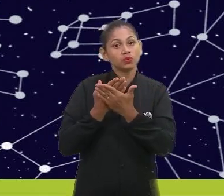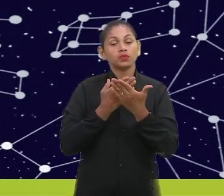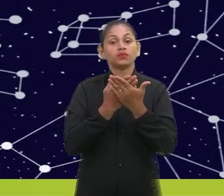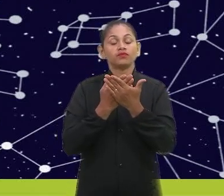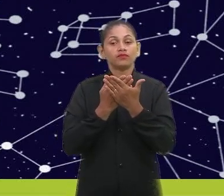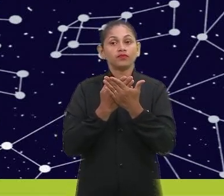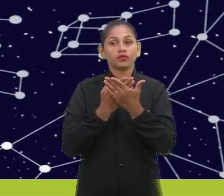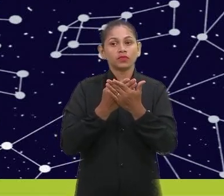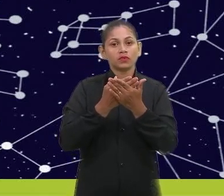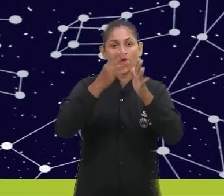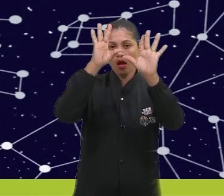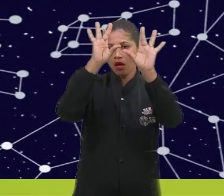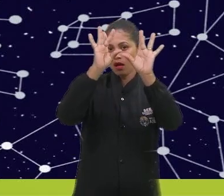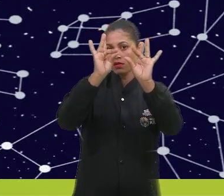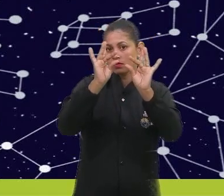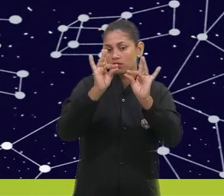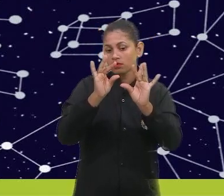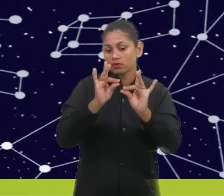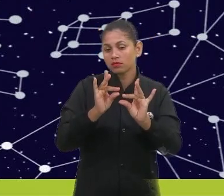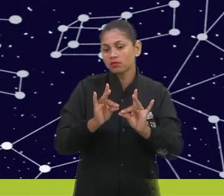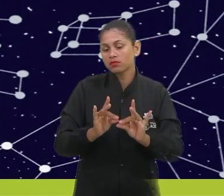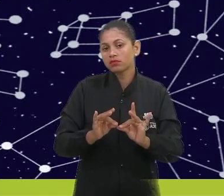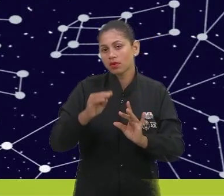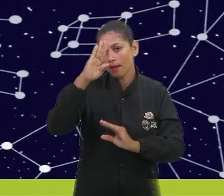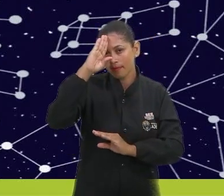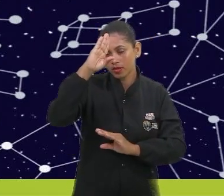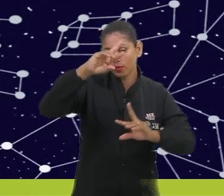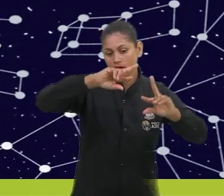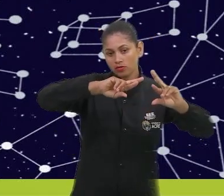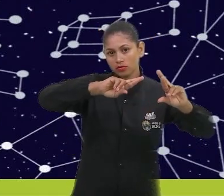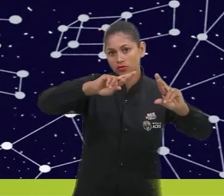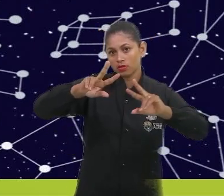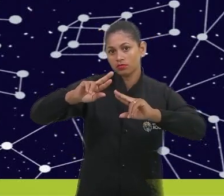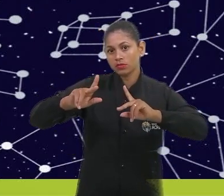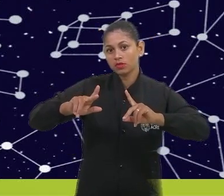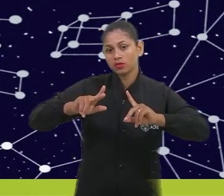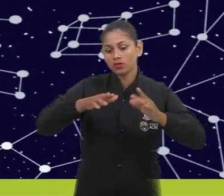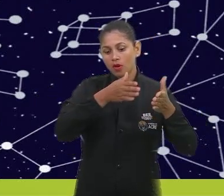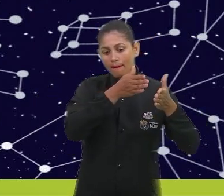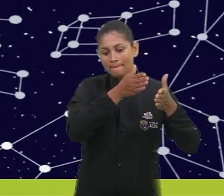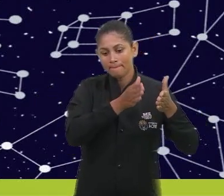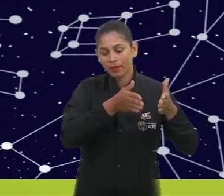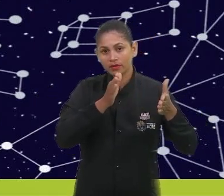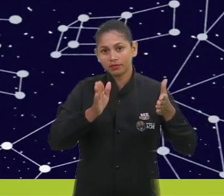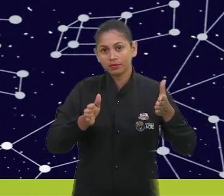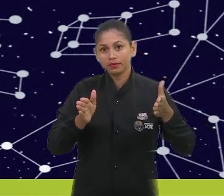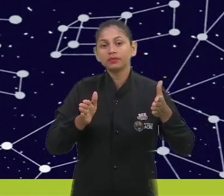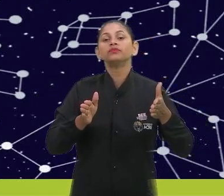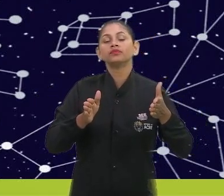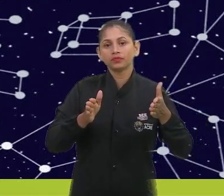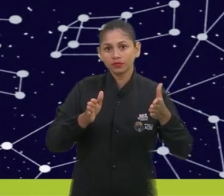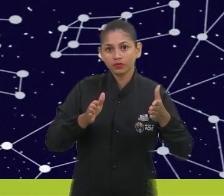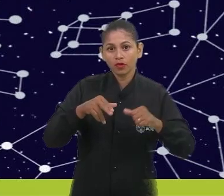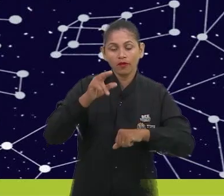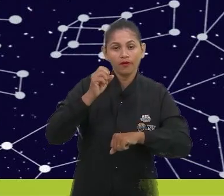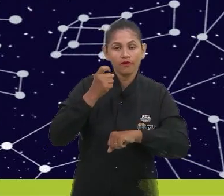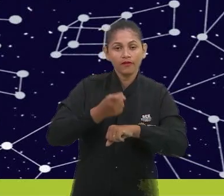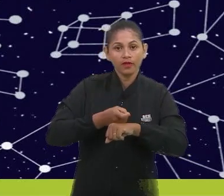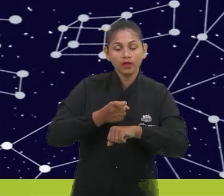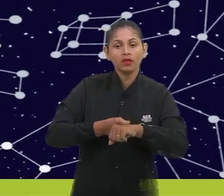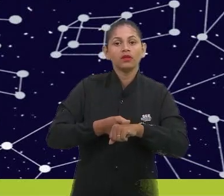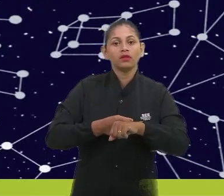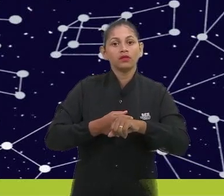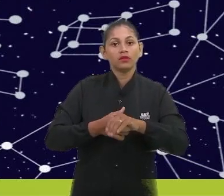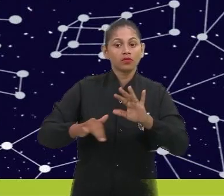de descrever as principais diferenças entre os processos físico-químicos das moléculas